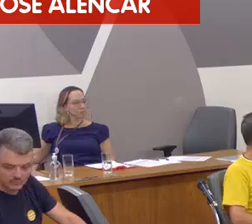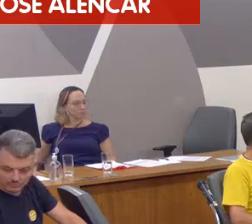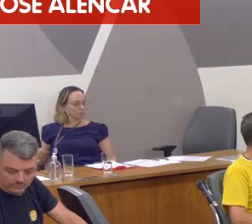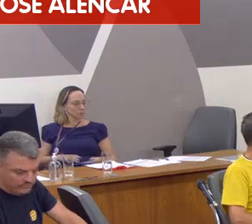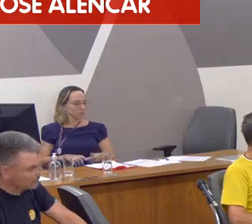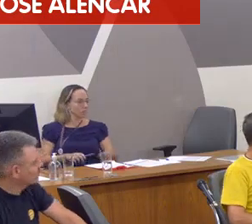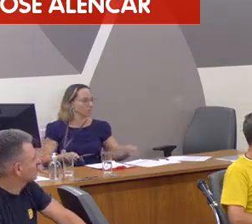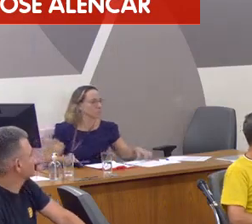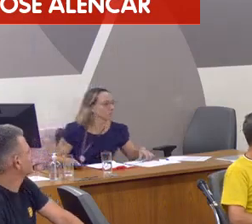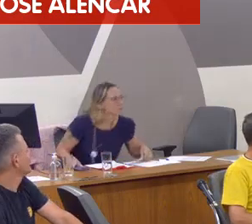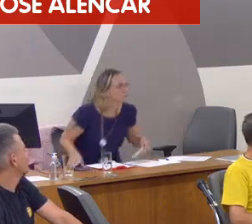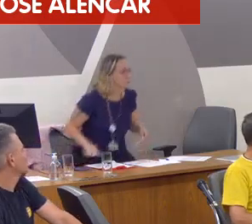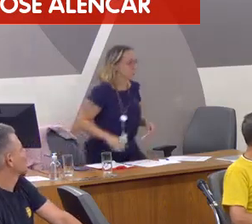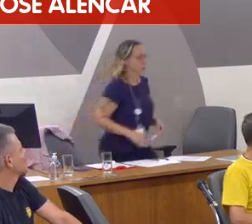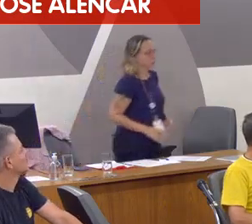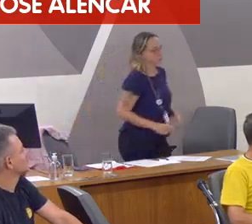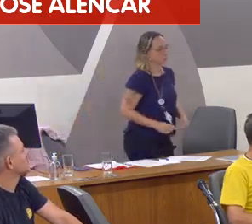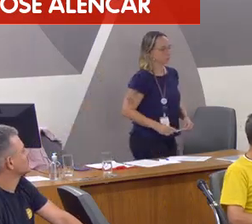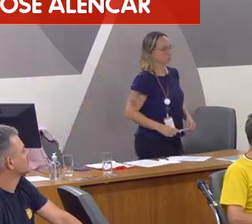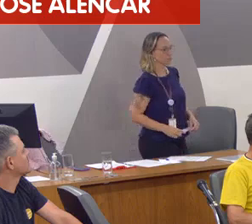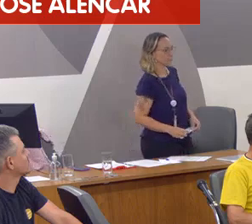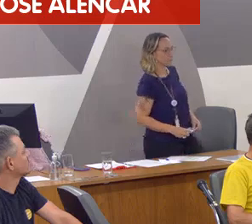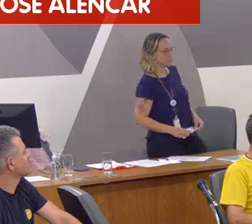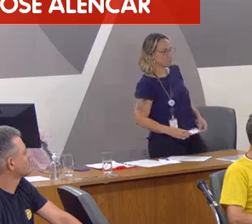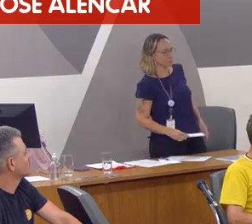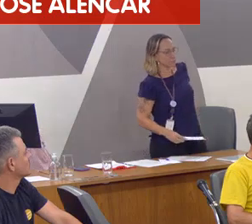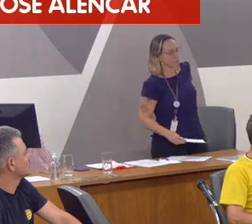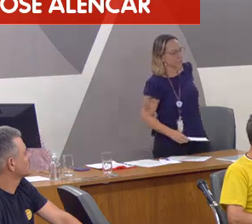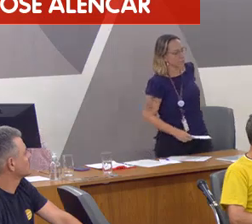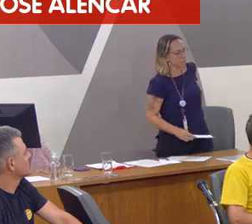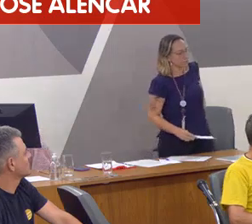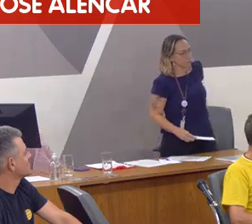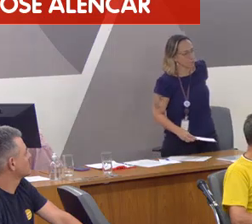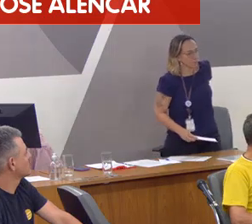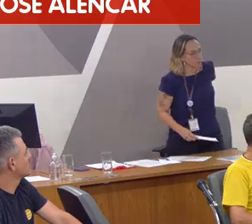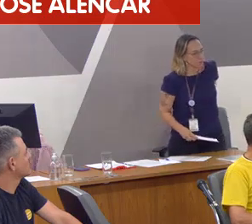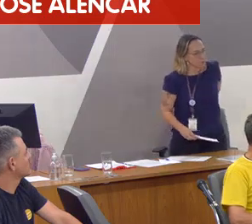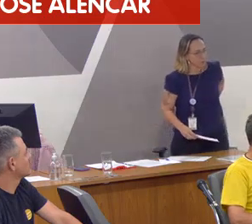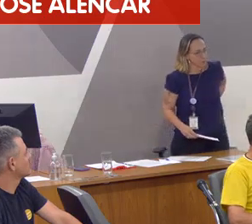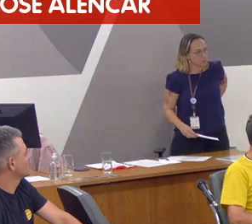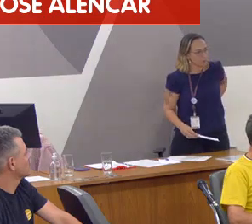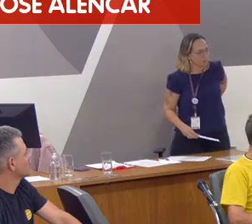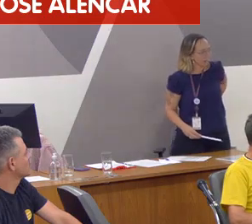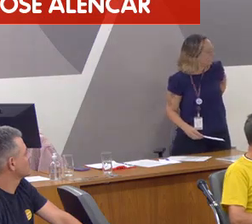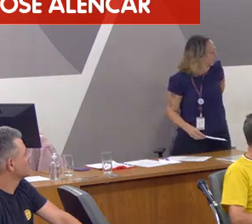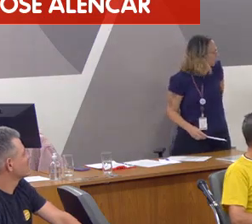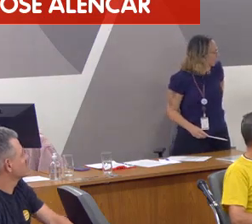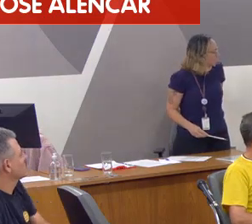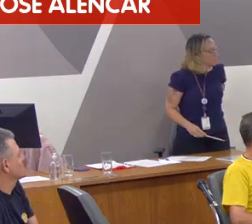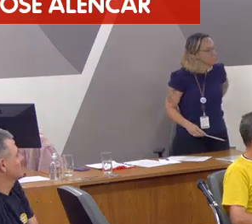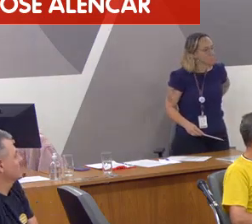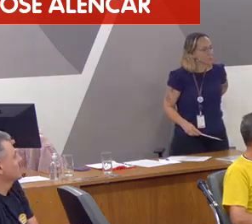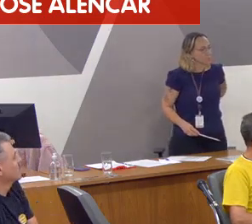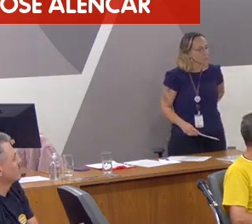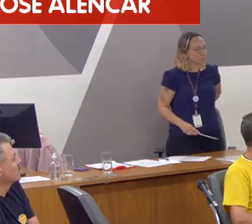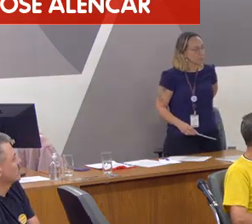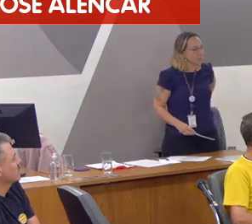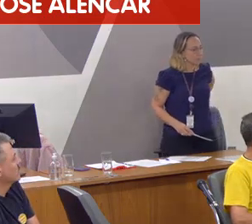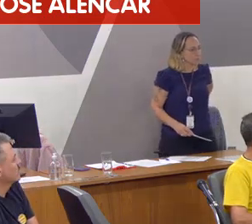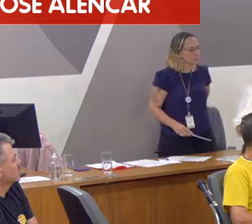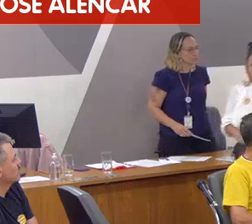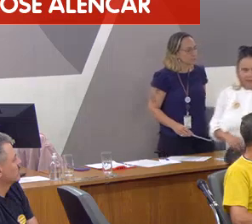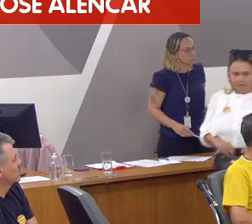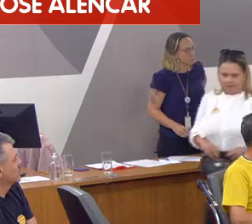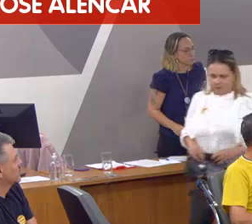é eu quero aproveitar eu quero corrigir aqui quem esteve conosco foram